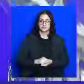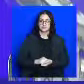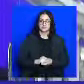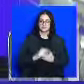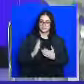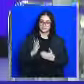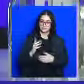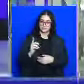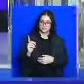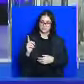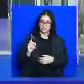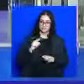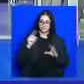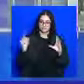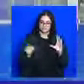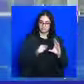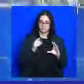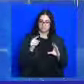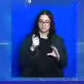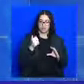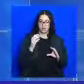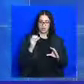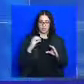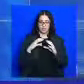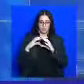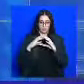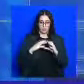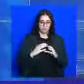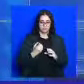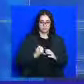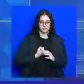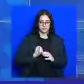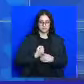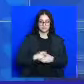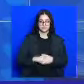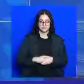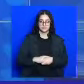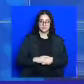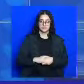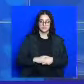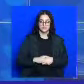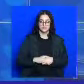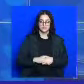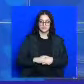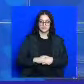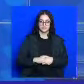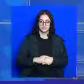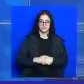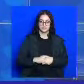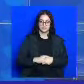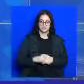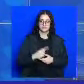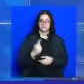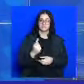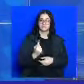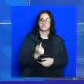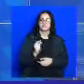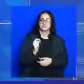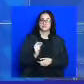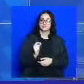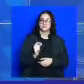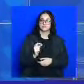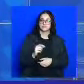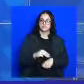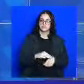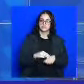Globo carregado, embaralhando, 80 bolas numeradas de 01 a 80. Boa sorte para você, vamos chamar o primeiro número.